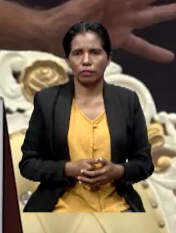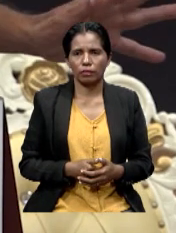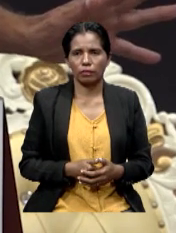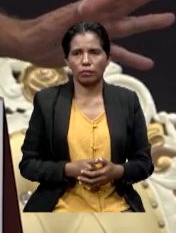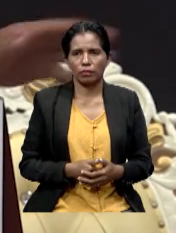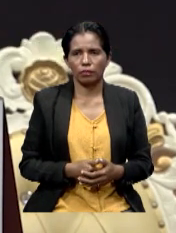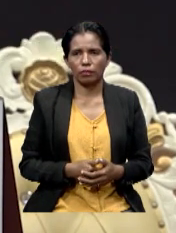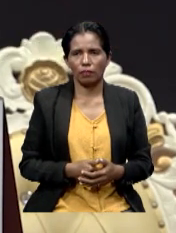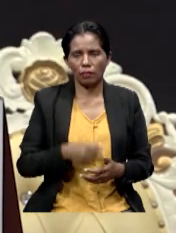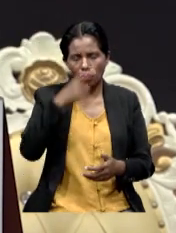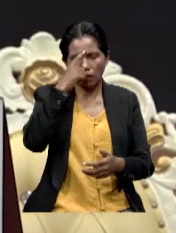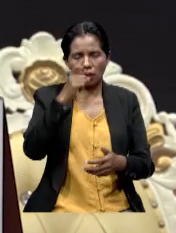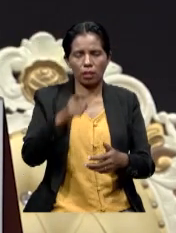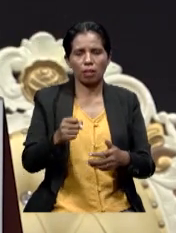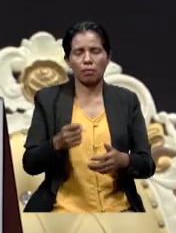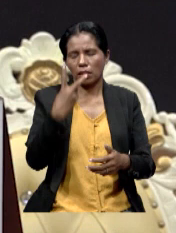Da